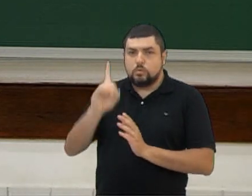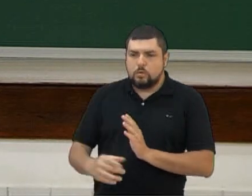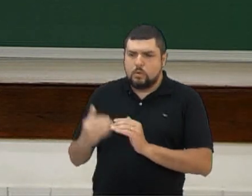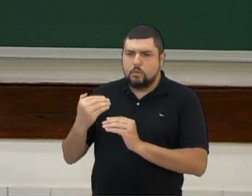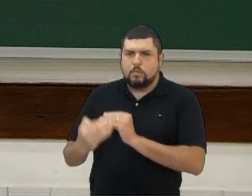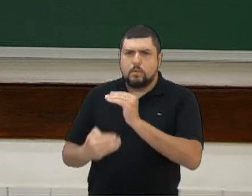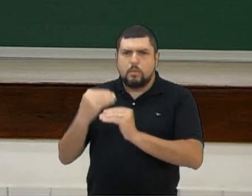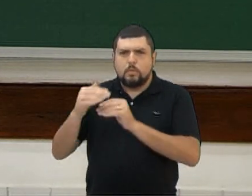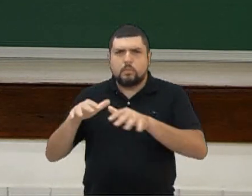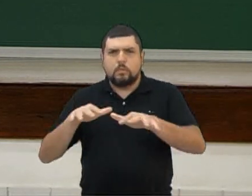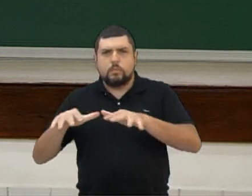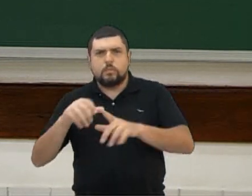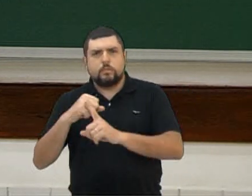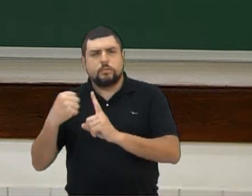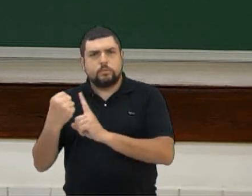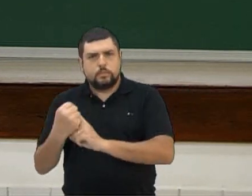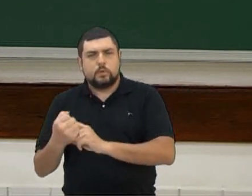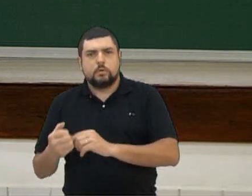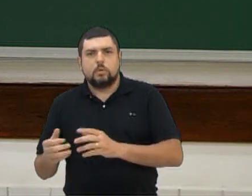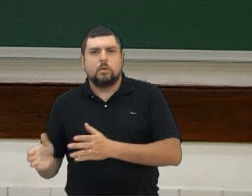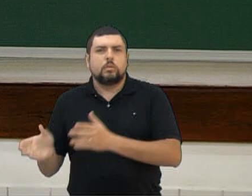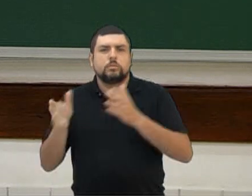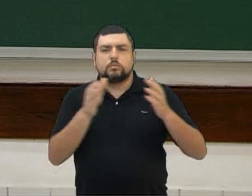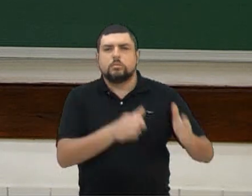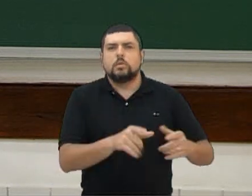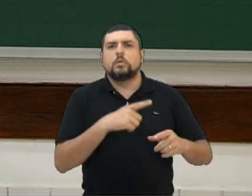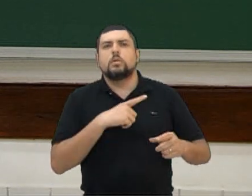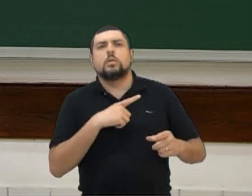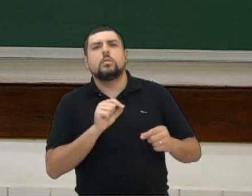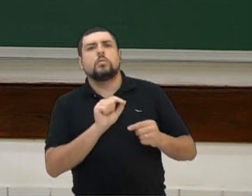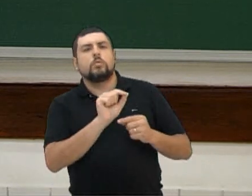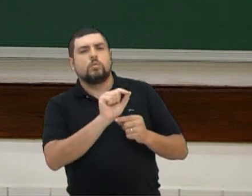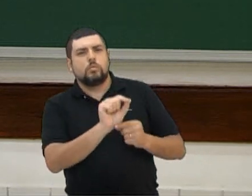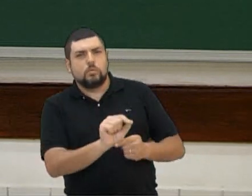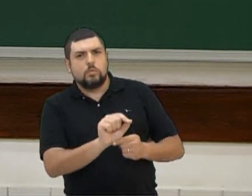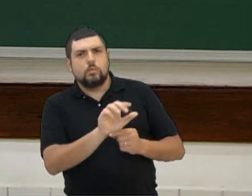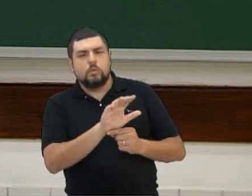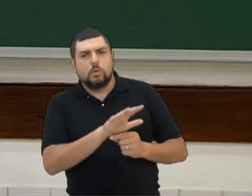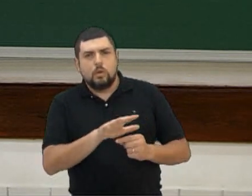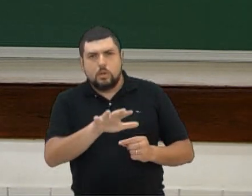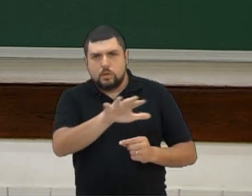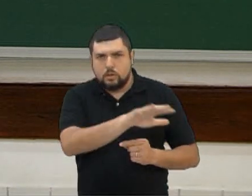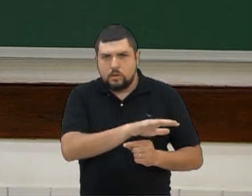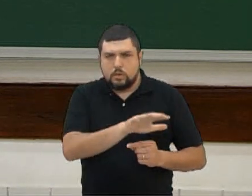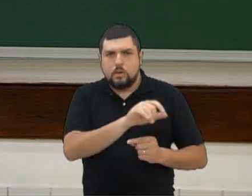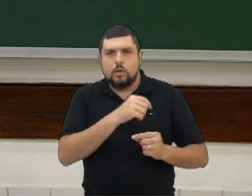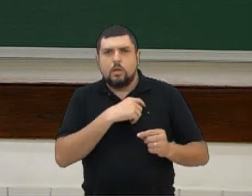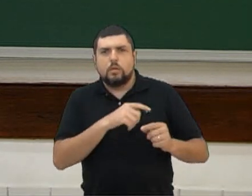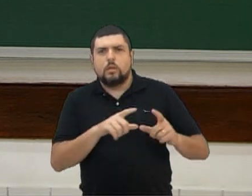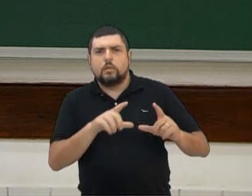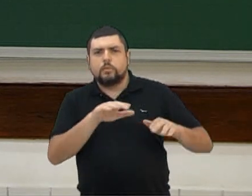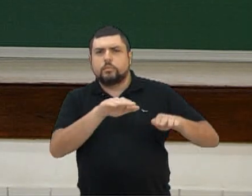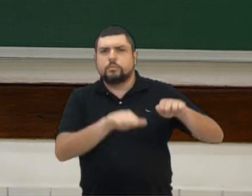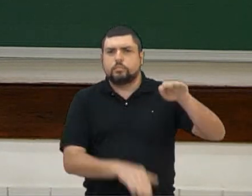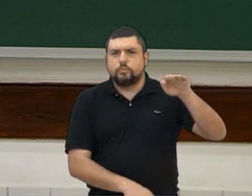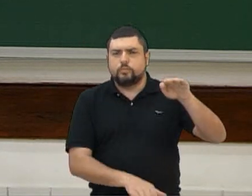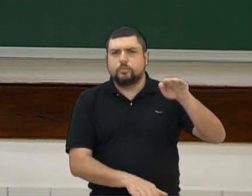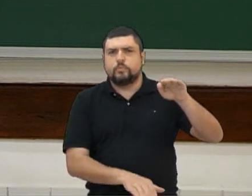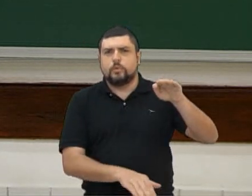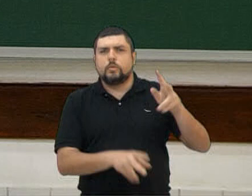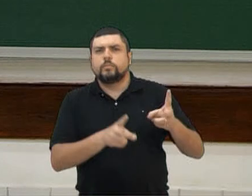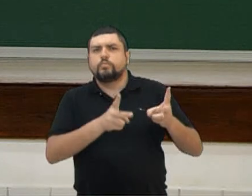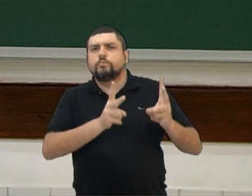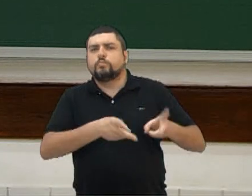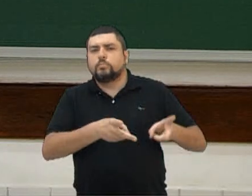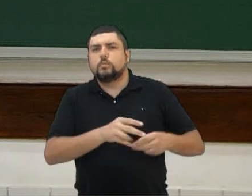dos movimentos sociais, por outro lado a gente tem uma limitação dos mecanismos da redução da desigualdade. Quer dizer, a